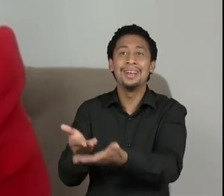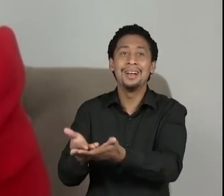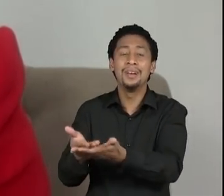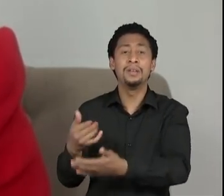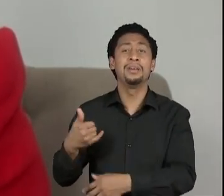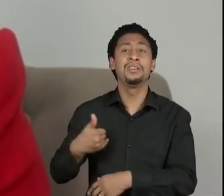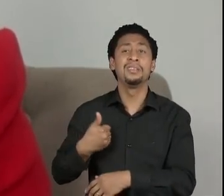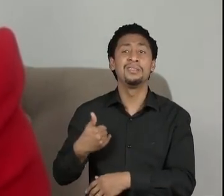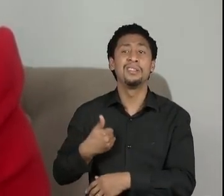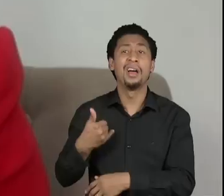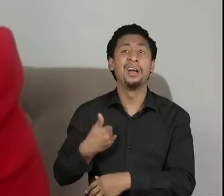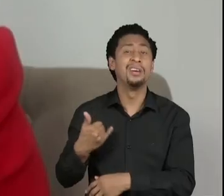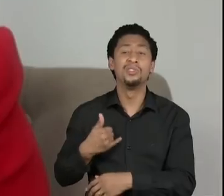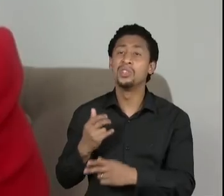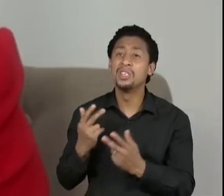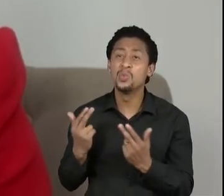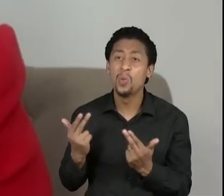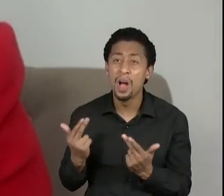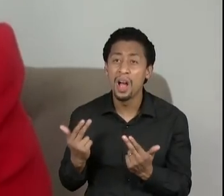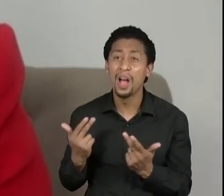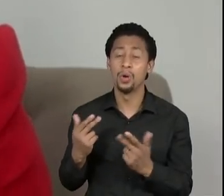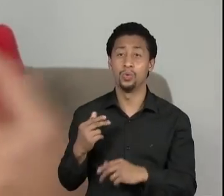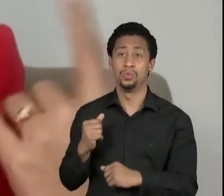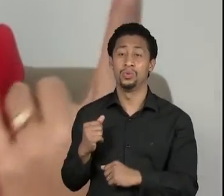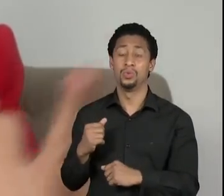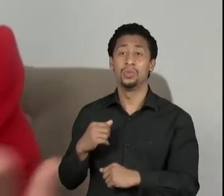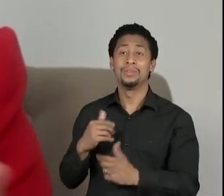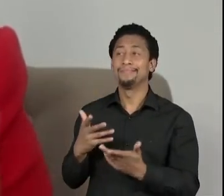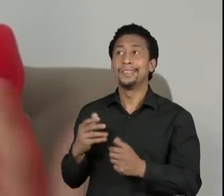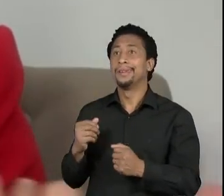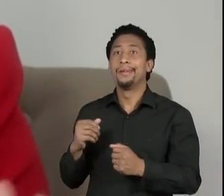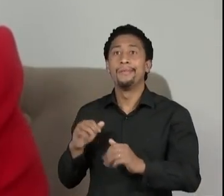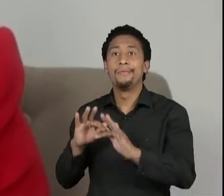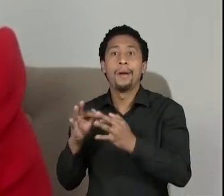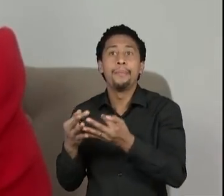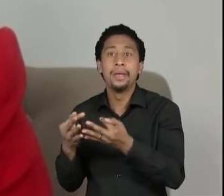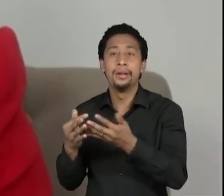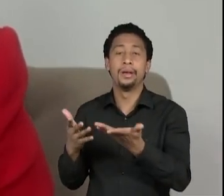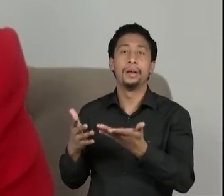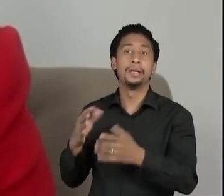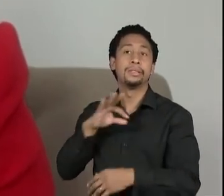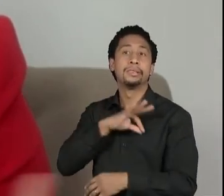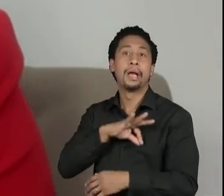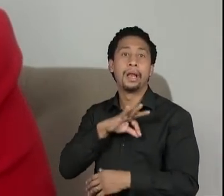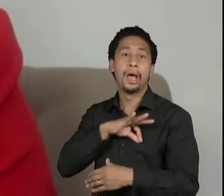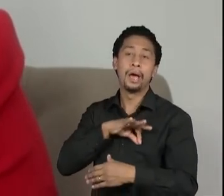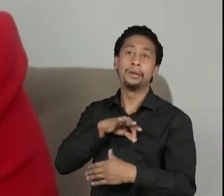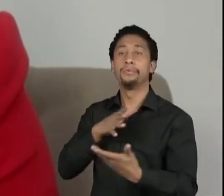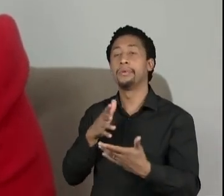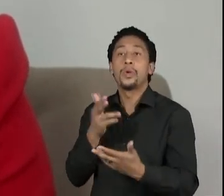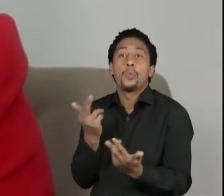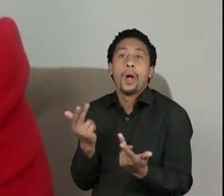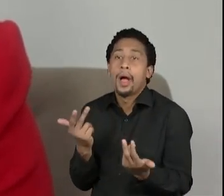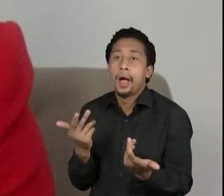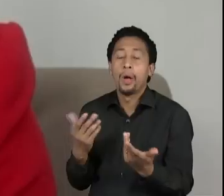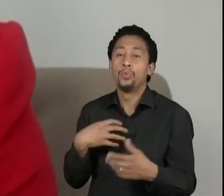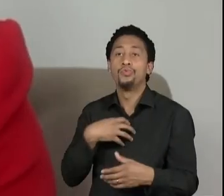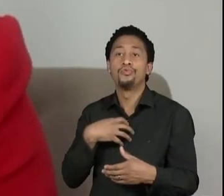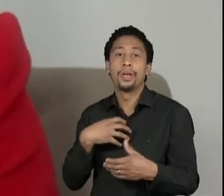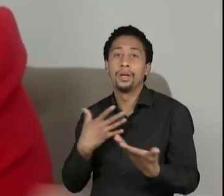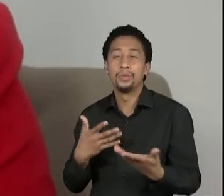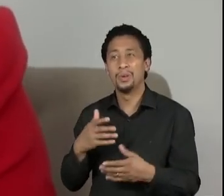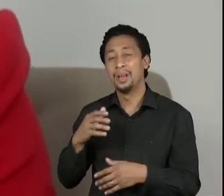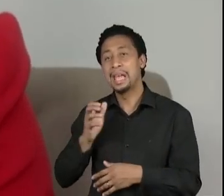faixa etária, da mesma classe social, que moram, né, mais ou menos no mesmo local. Todos se